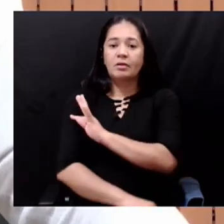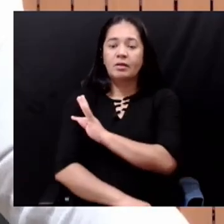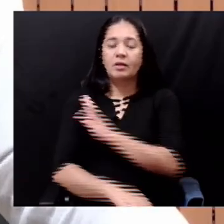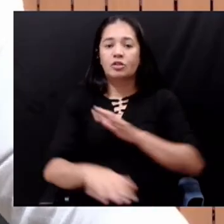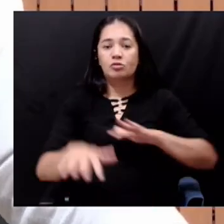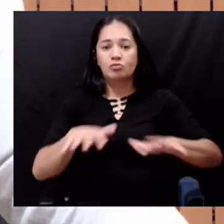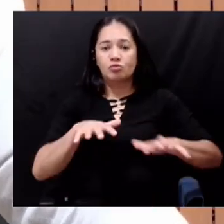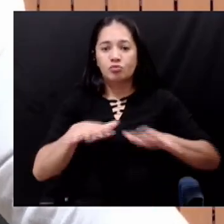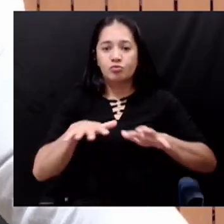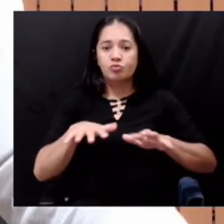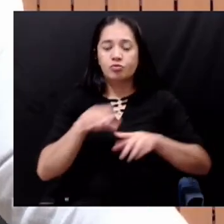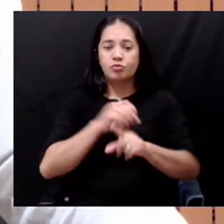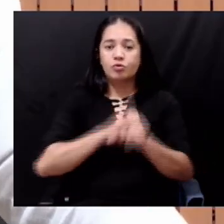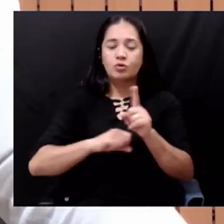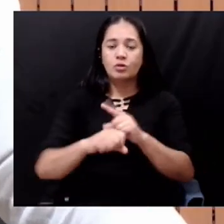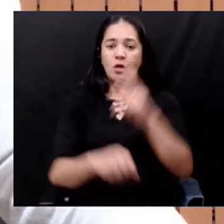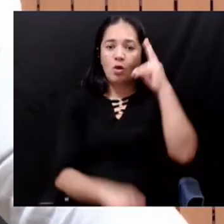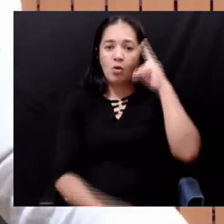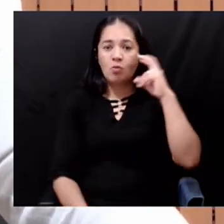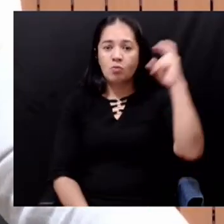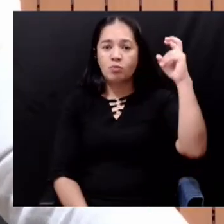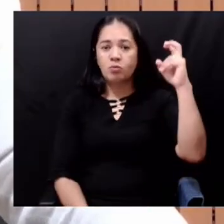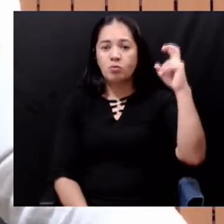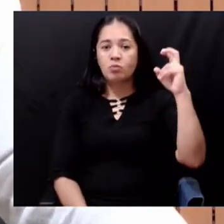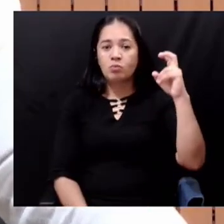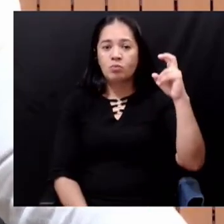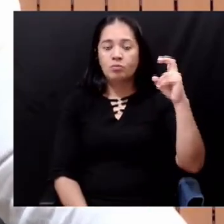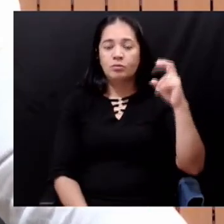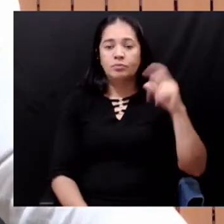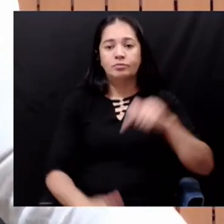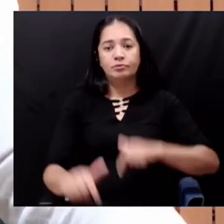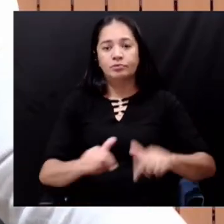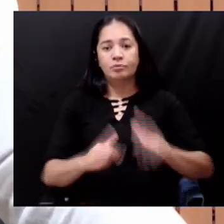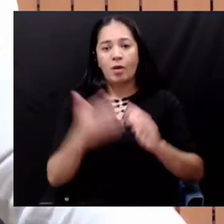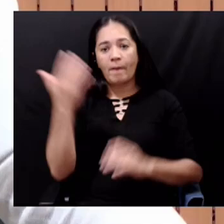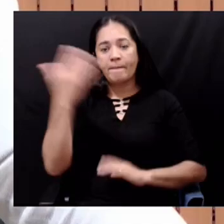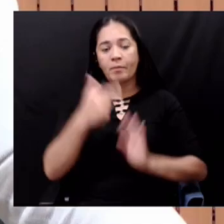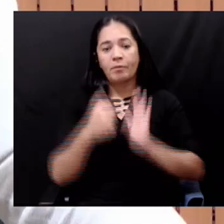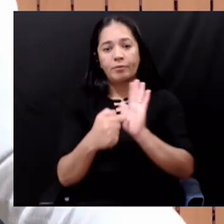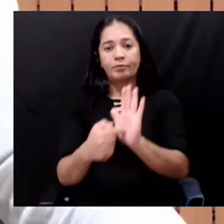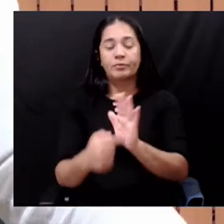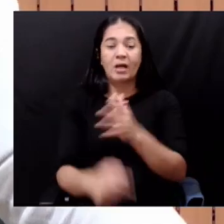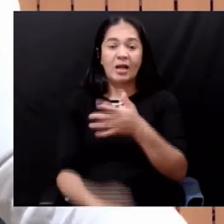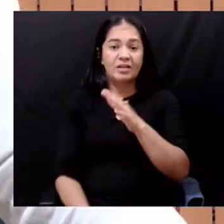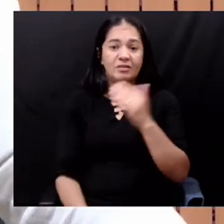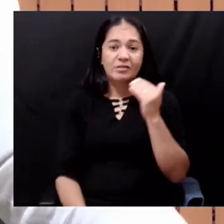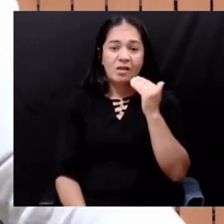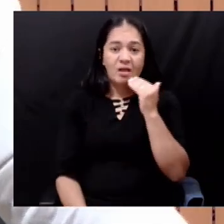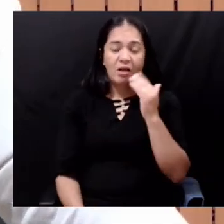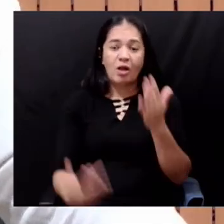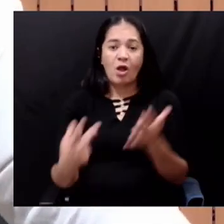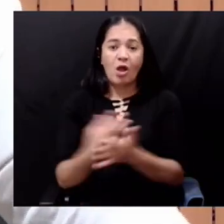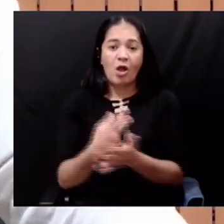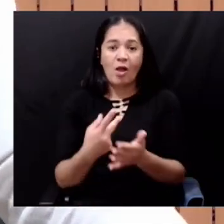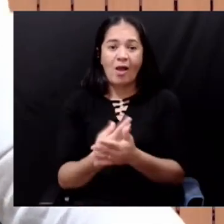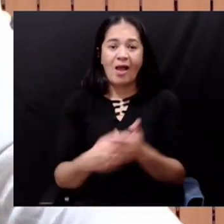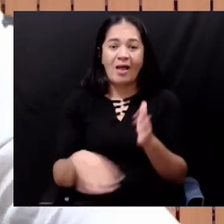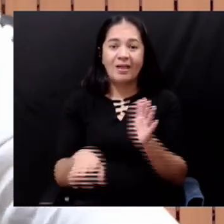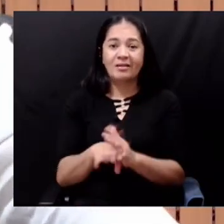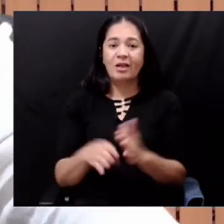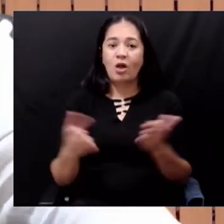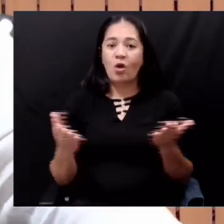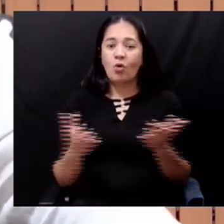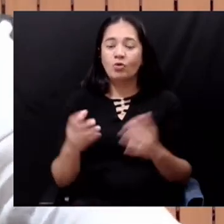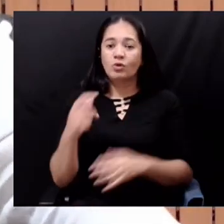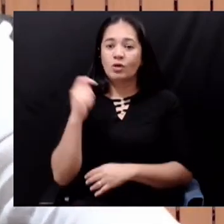culturais, de prestação de conta, às vezes foi falha. E nós temos até hoje aí, né, associações, grupos